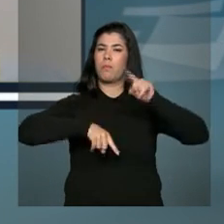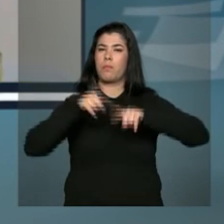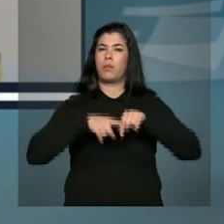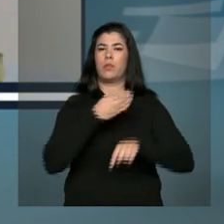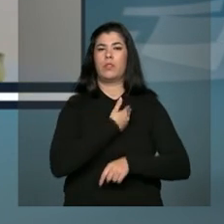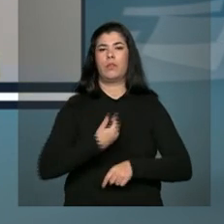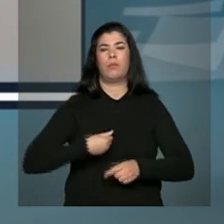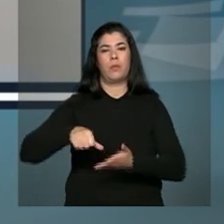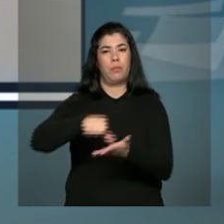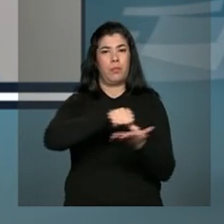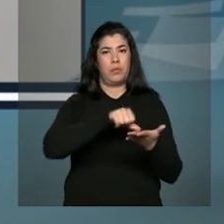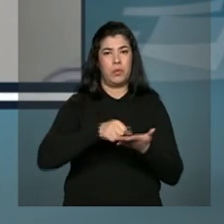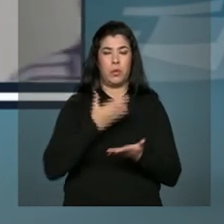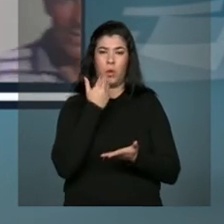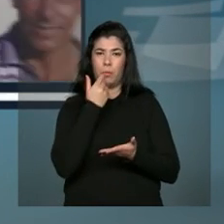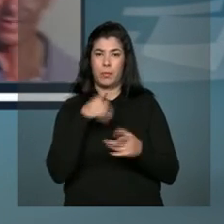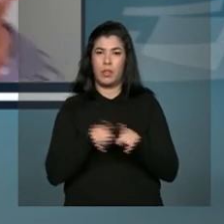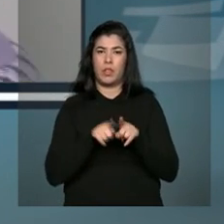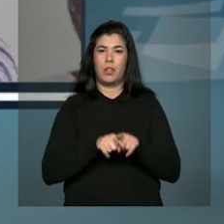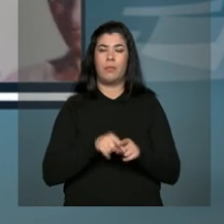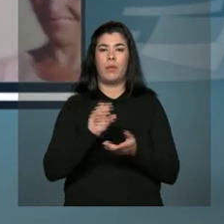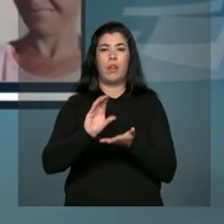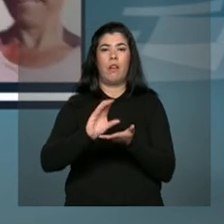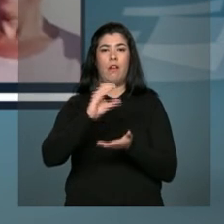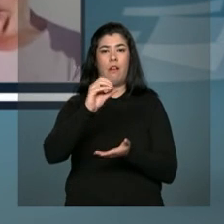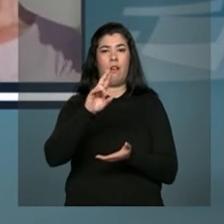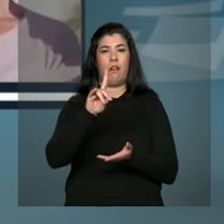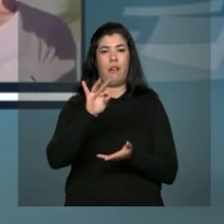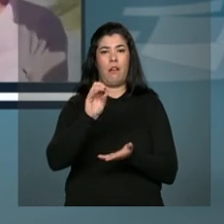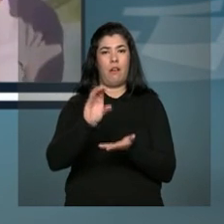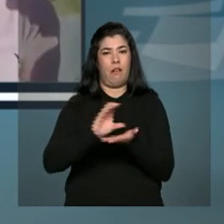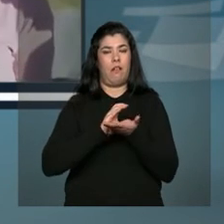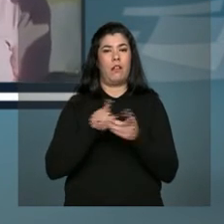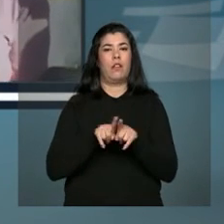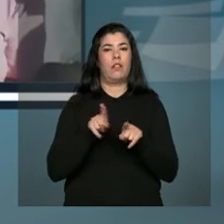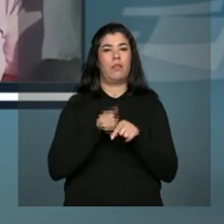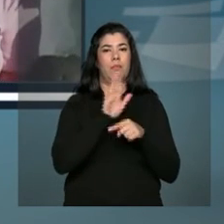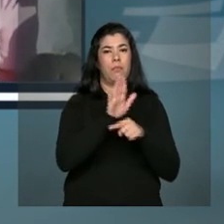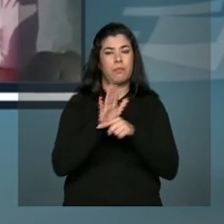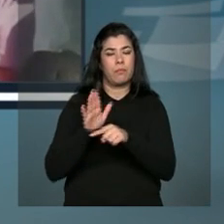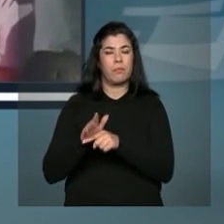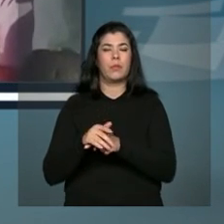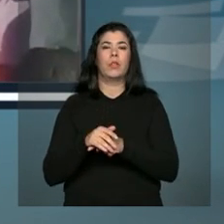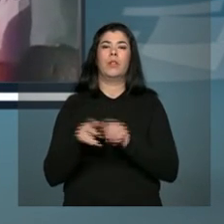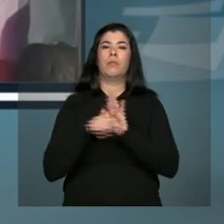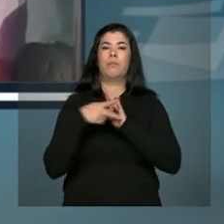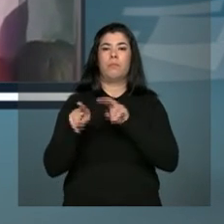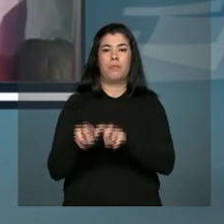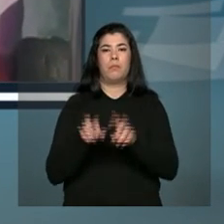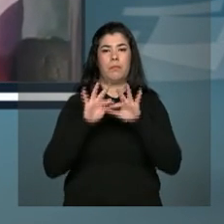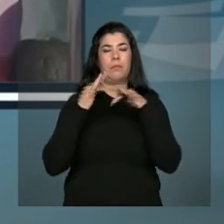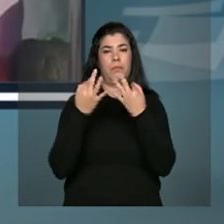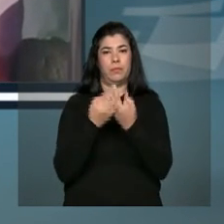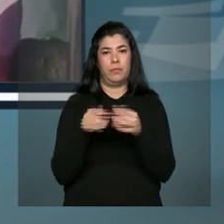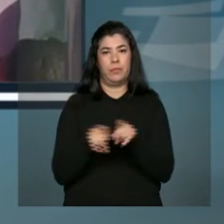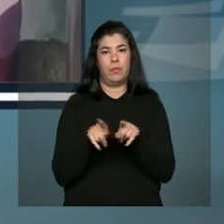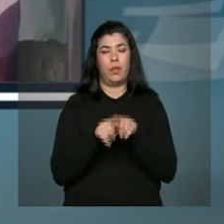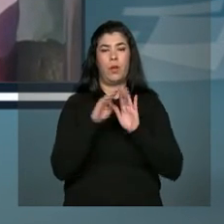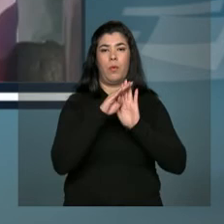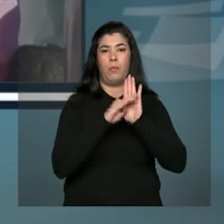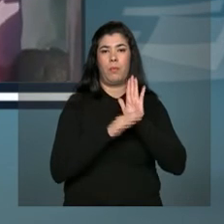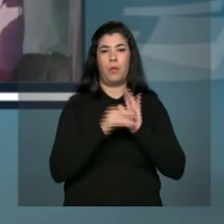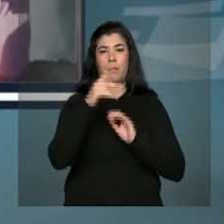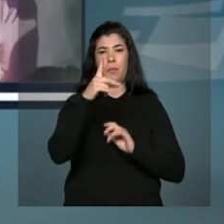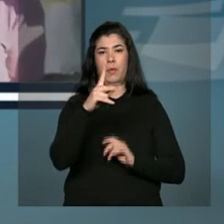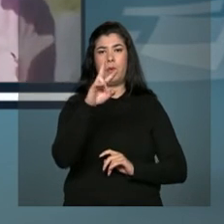públicas para o setor, entre elas crédito para cobrir custos de produção e investimentos nas propriedades rurais por meio do PRONAF, o Programa Nacional